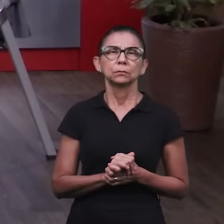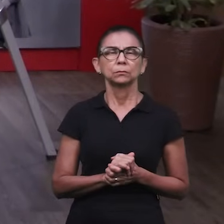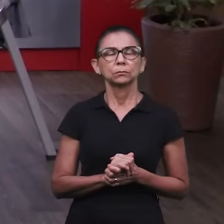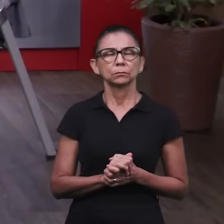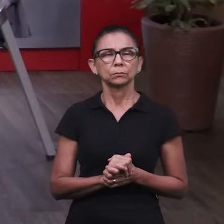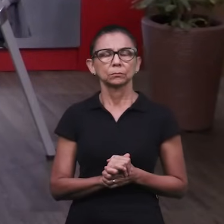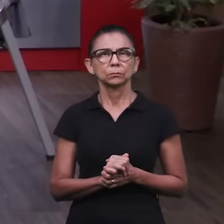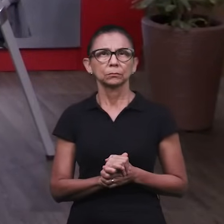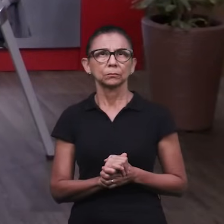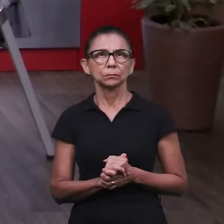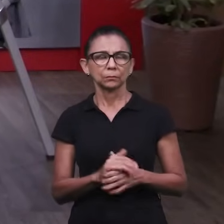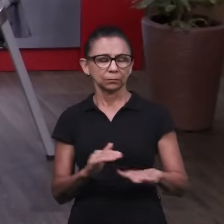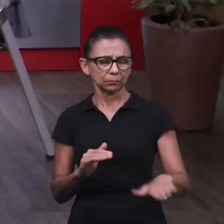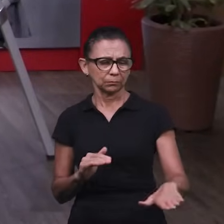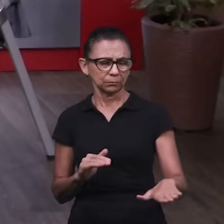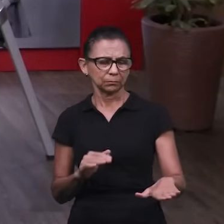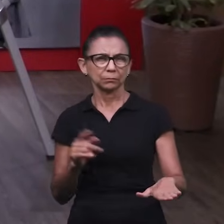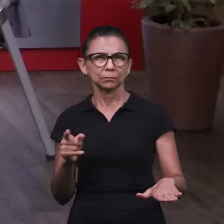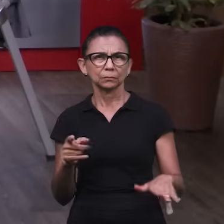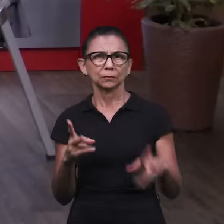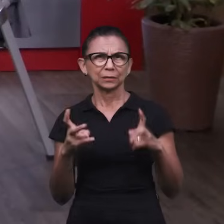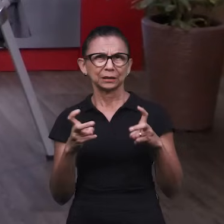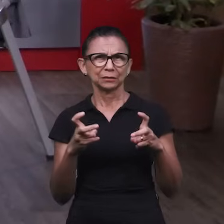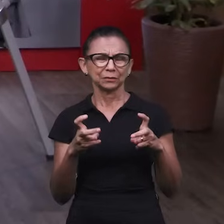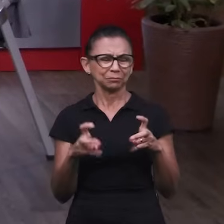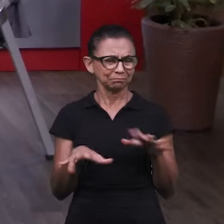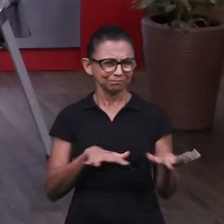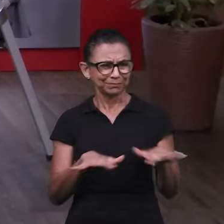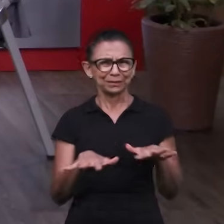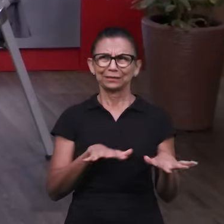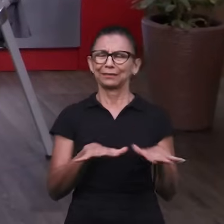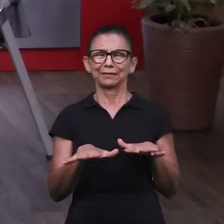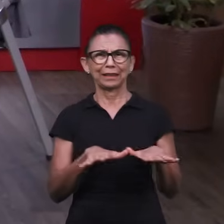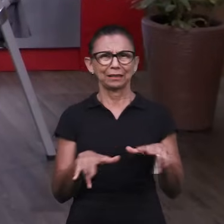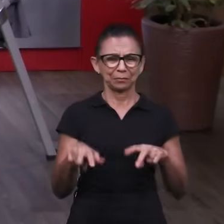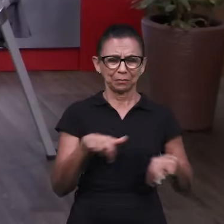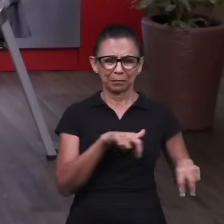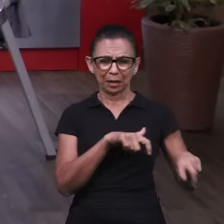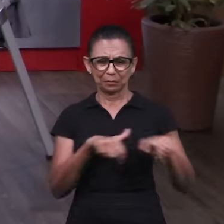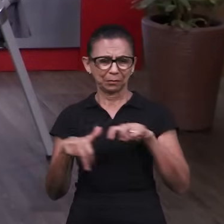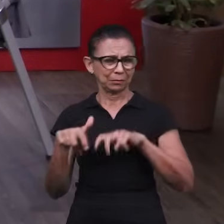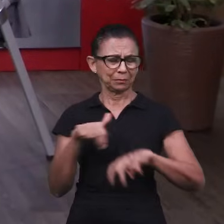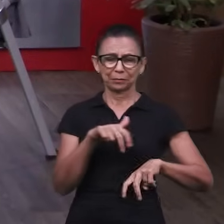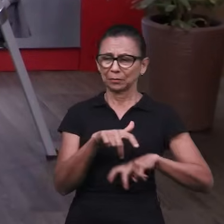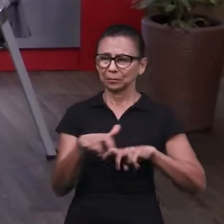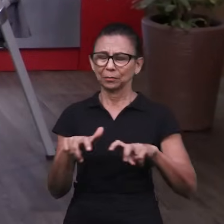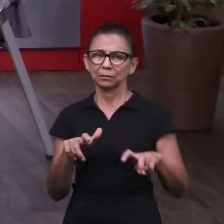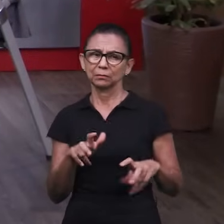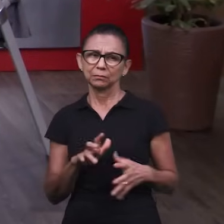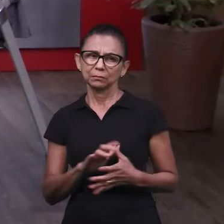Pedro, nós identificávamos que ele era agitado. Né? Aquela agitação, mas nós estávamos fazendo referência